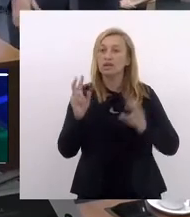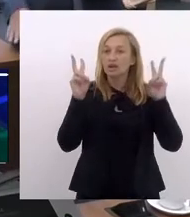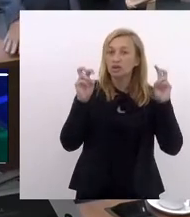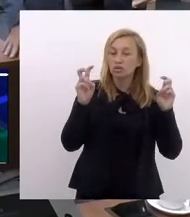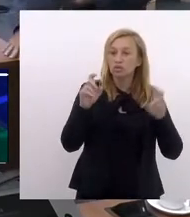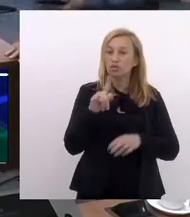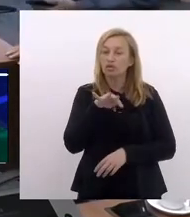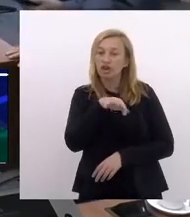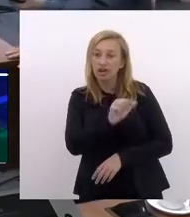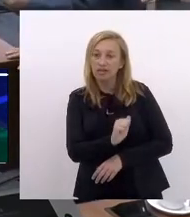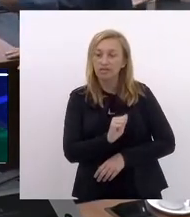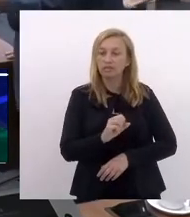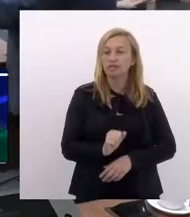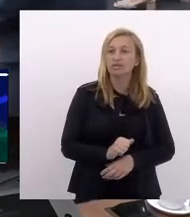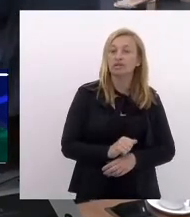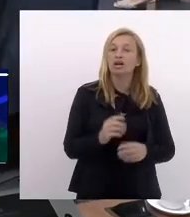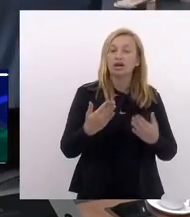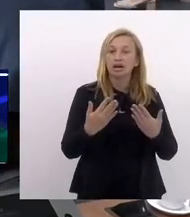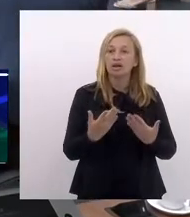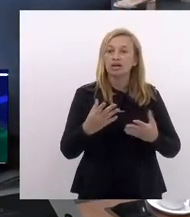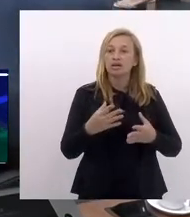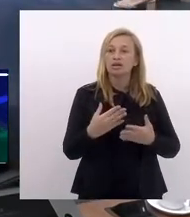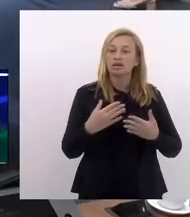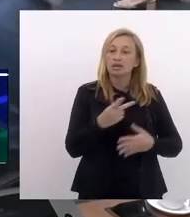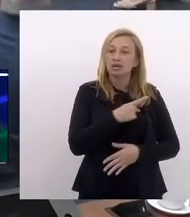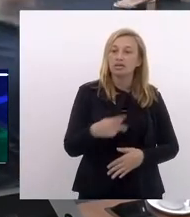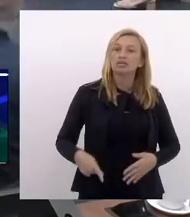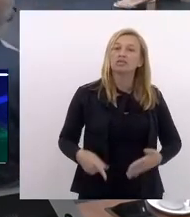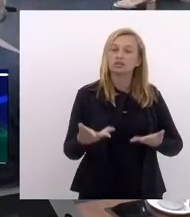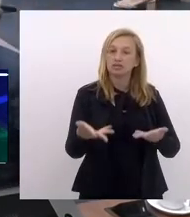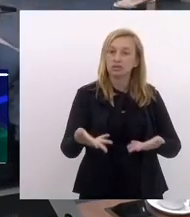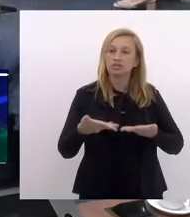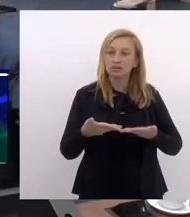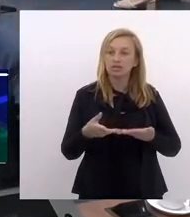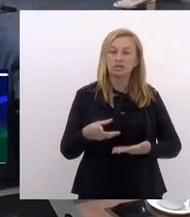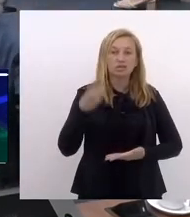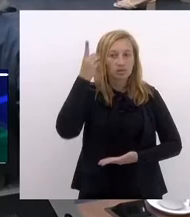Fundiários, a presidência designa o nobre deputado